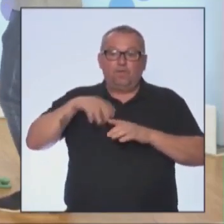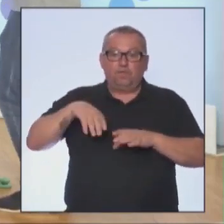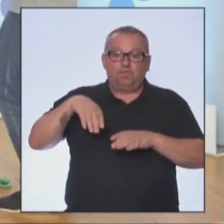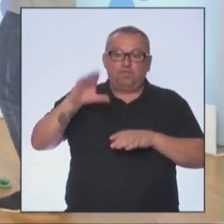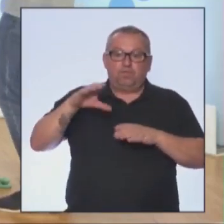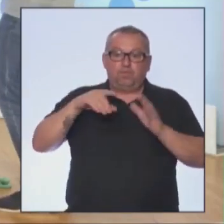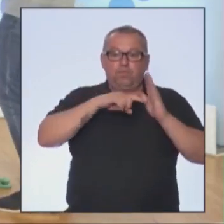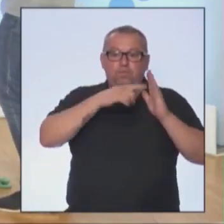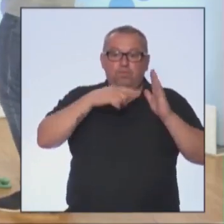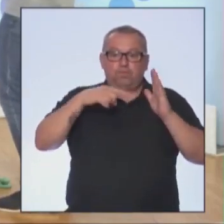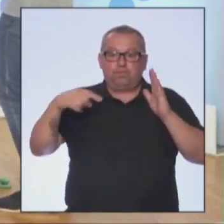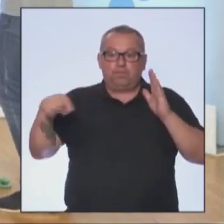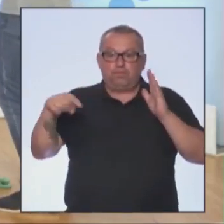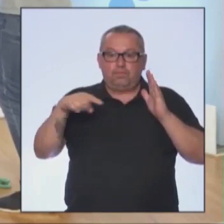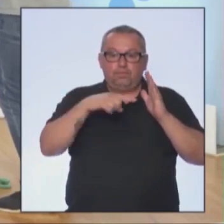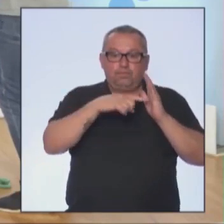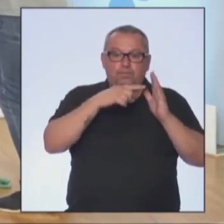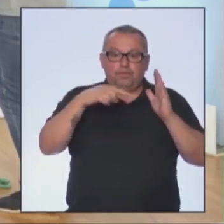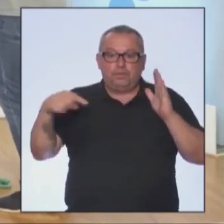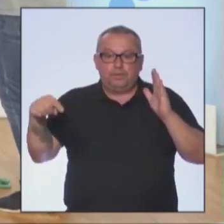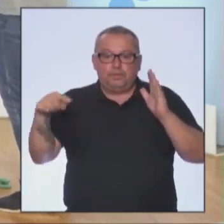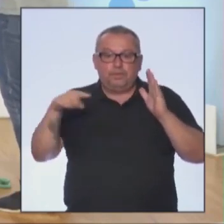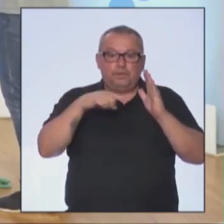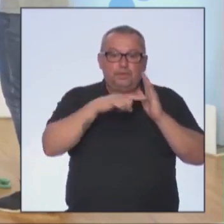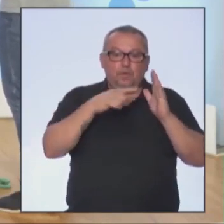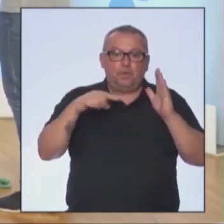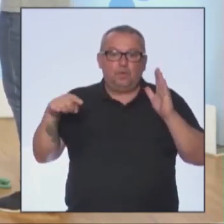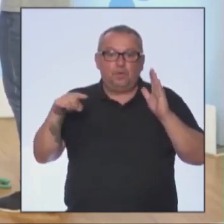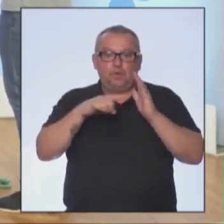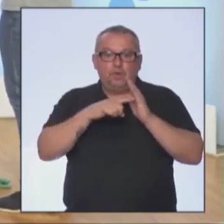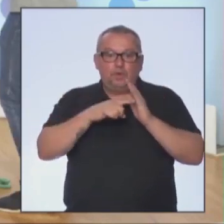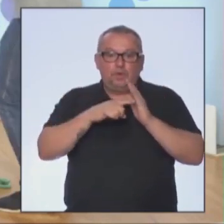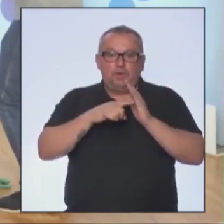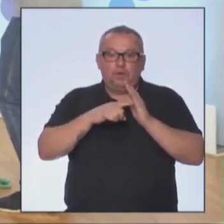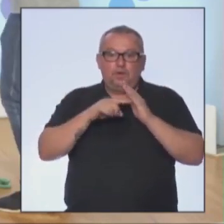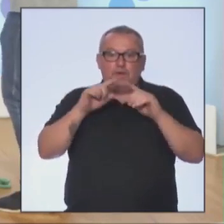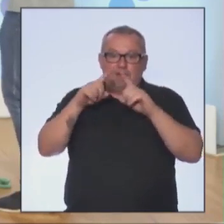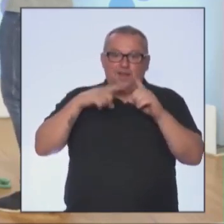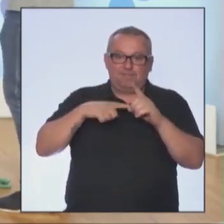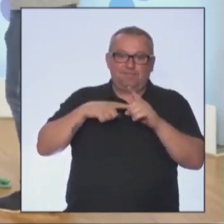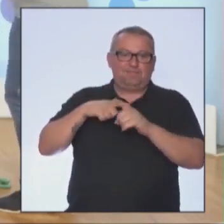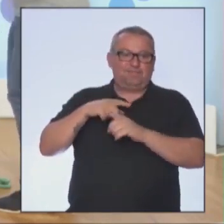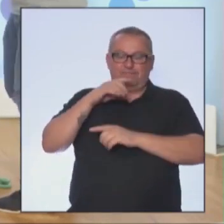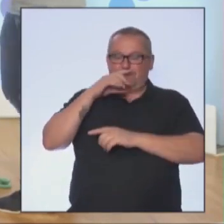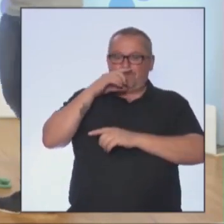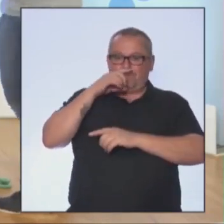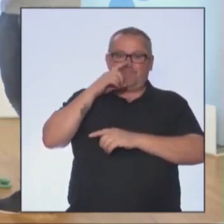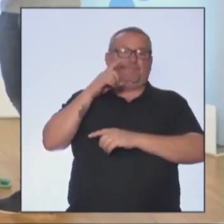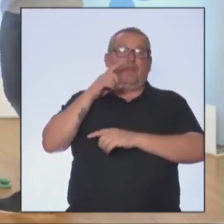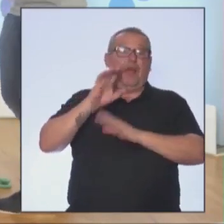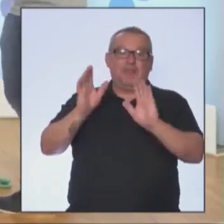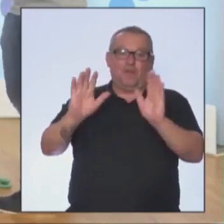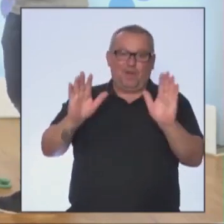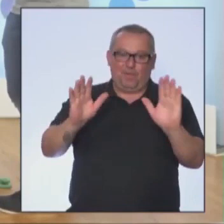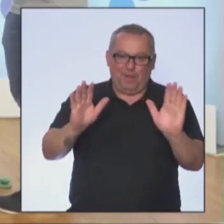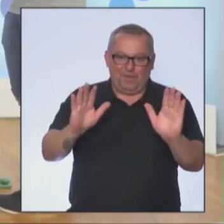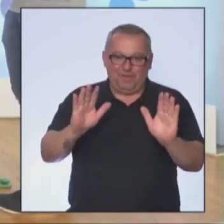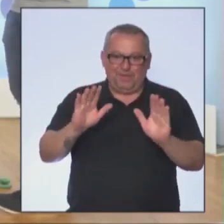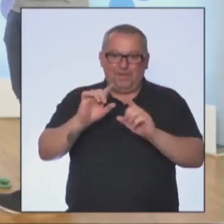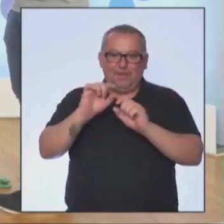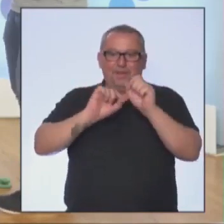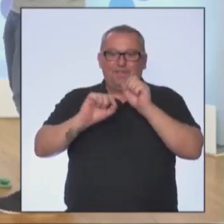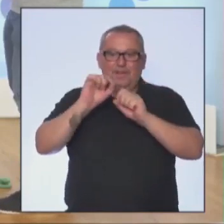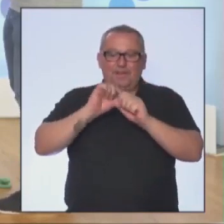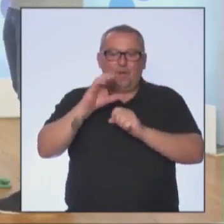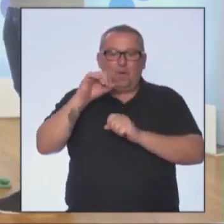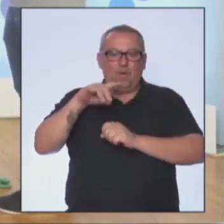bate no Francisco e volta. O que é que bate e volta, Francisco? O recalque. Não, estamos falando Não? de onda. Estamos falando dessa é a reflexão de